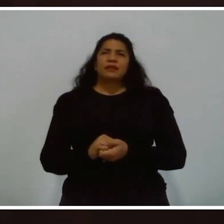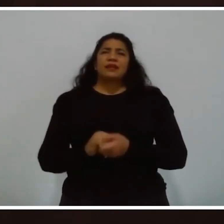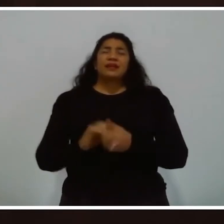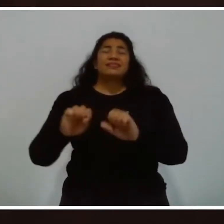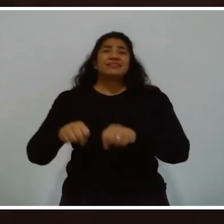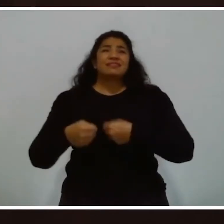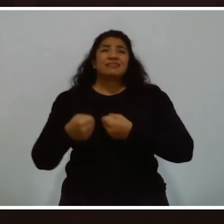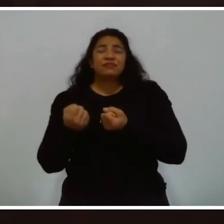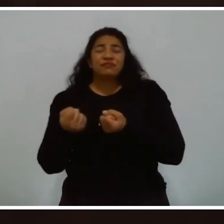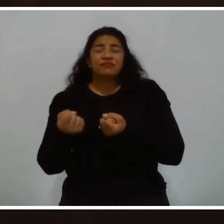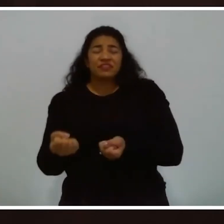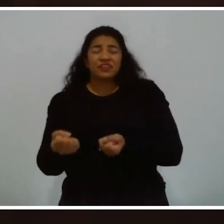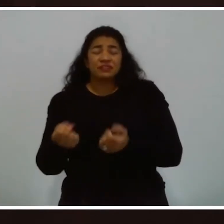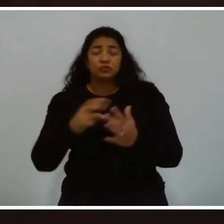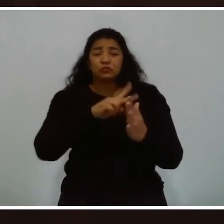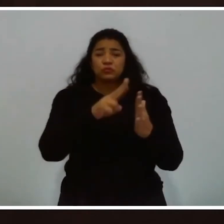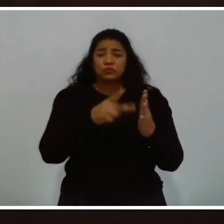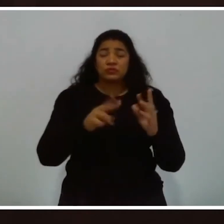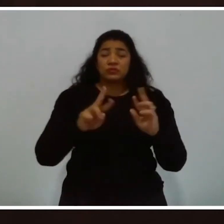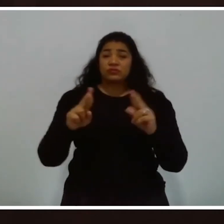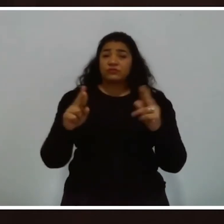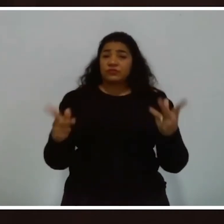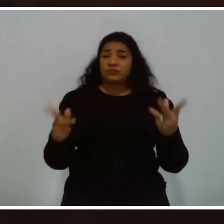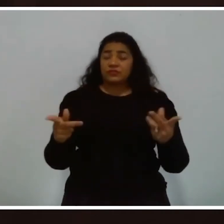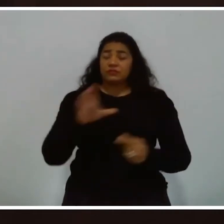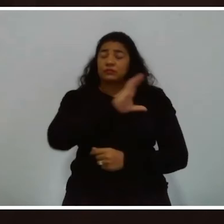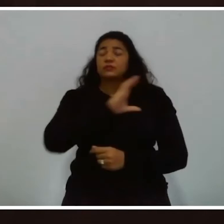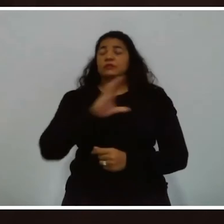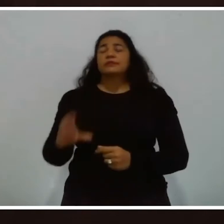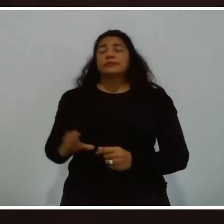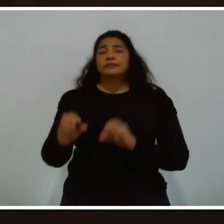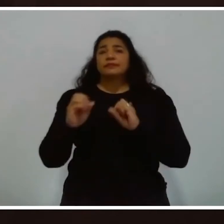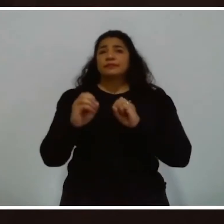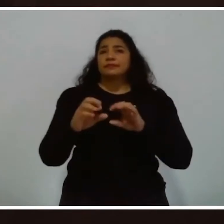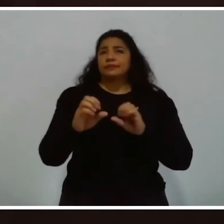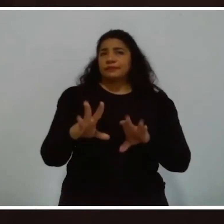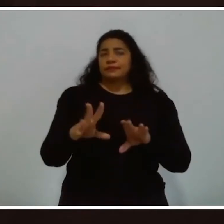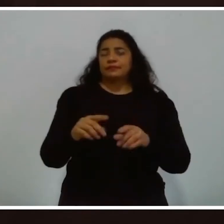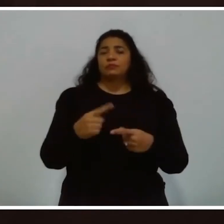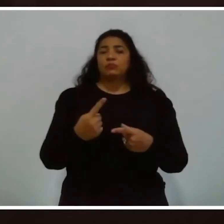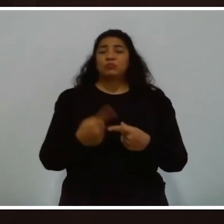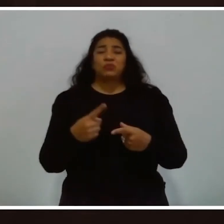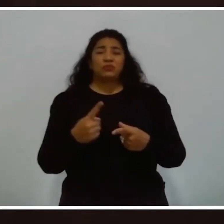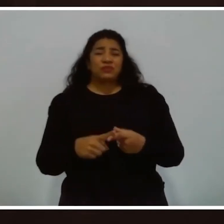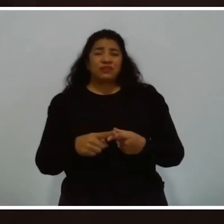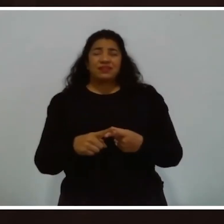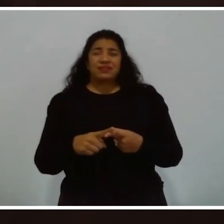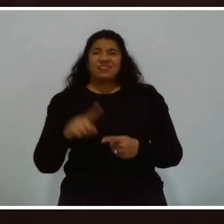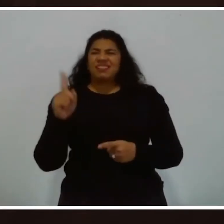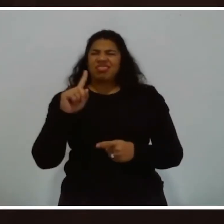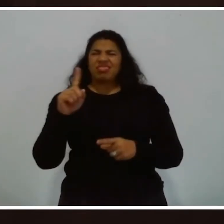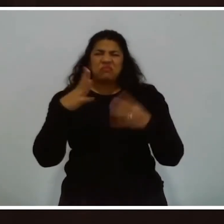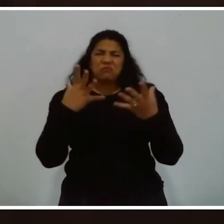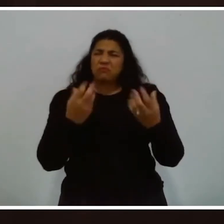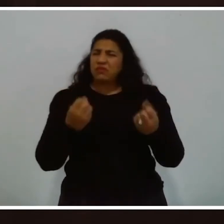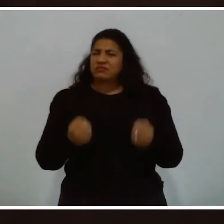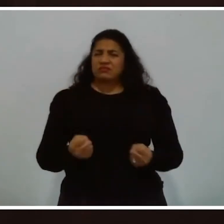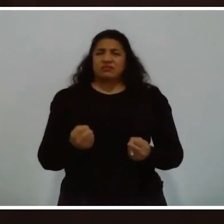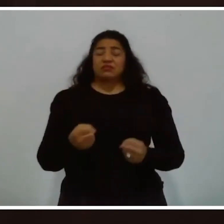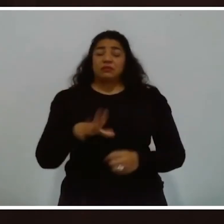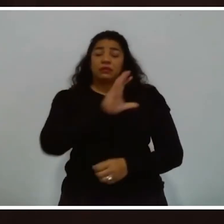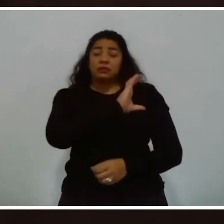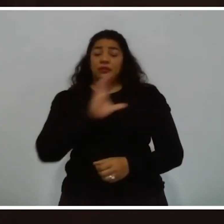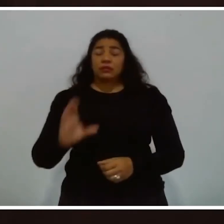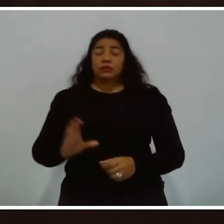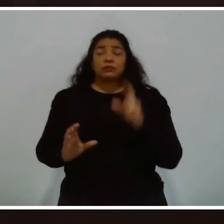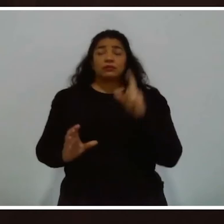bases da redenção. Ele não aceita, ele nega a divindade de Cristo, que Cristo não é Deus, é uma essência